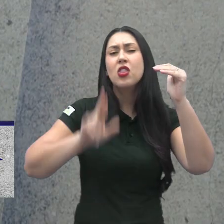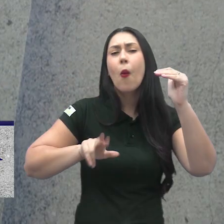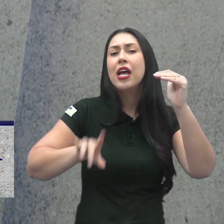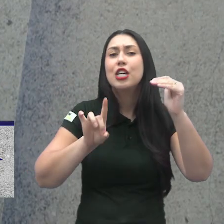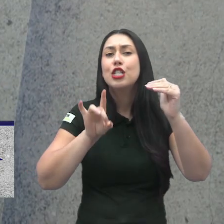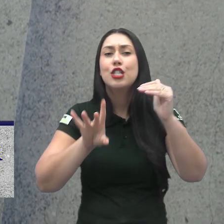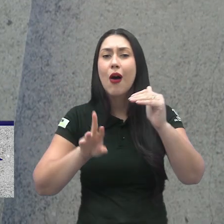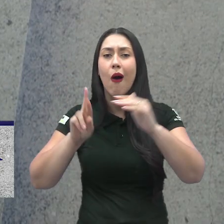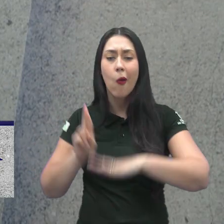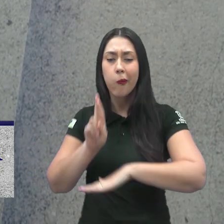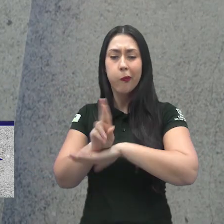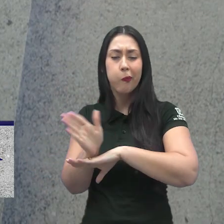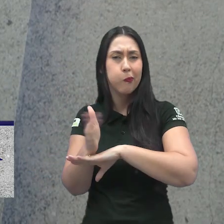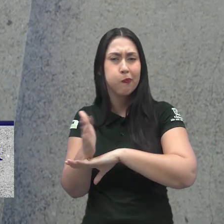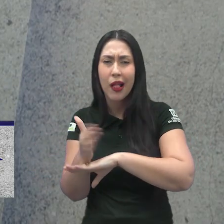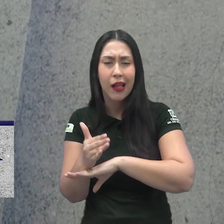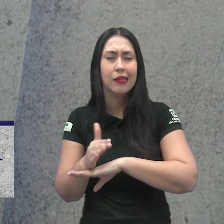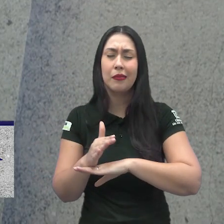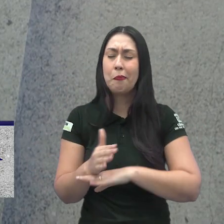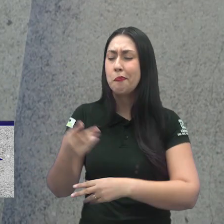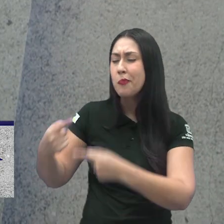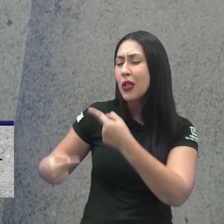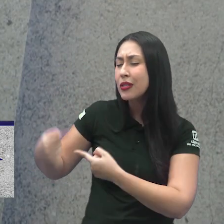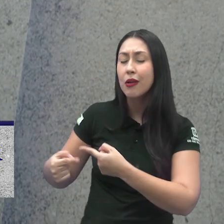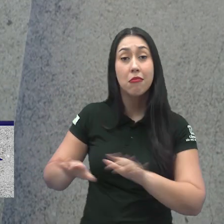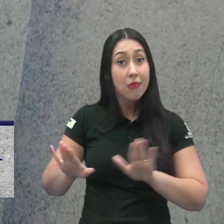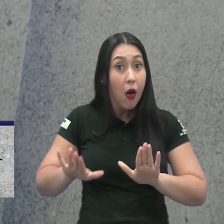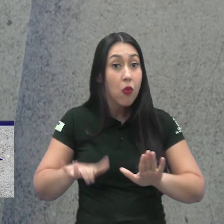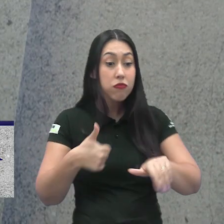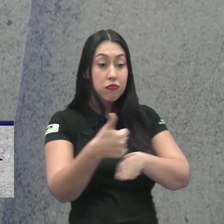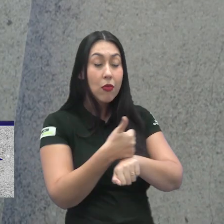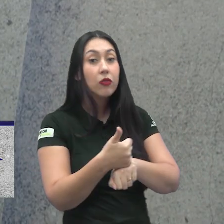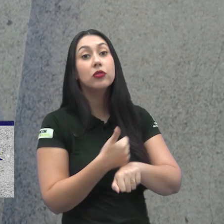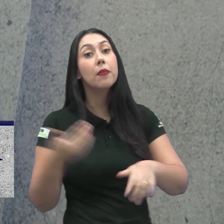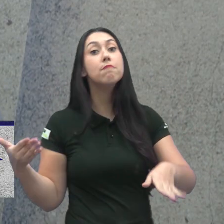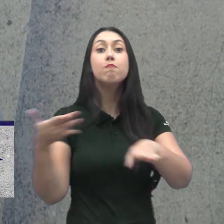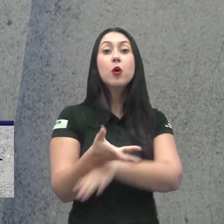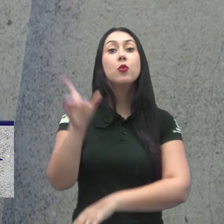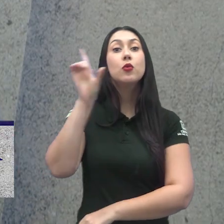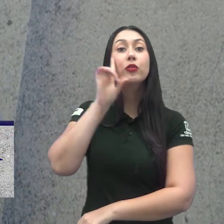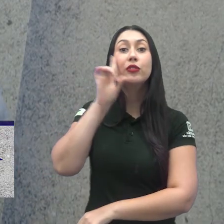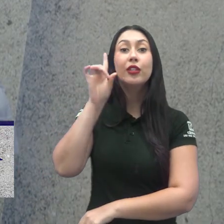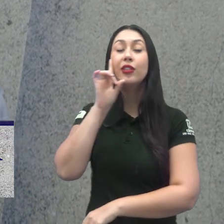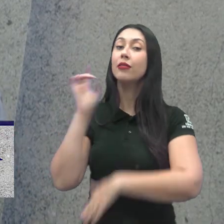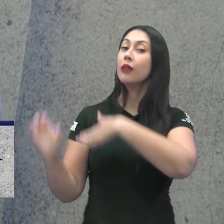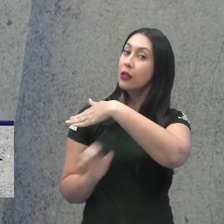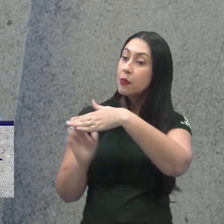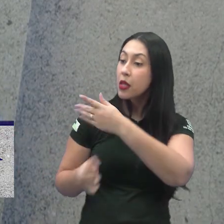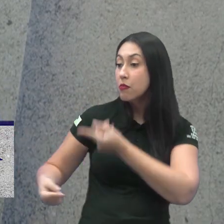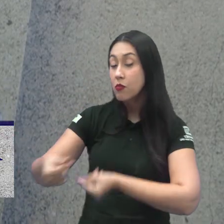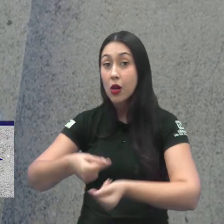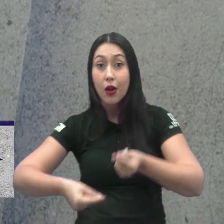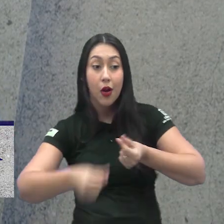da diplomacia, gente. Esse profissional está presente no dia a dia das empresas, nas